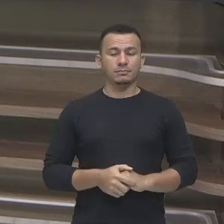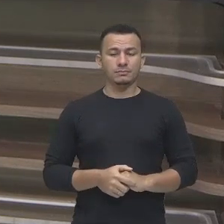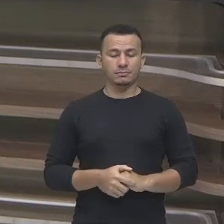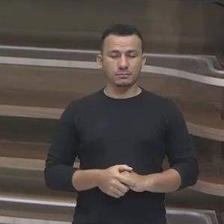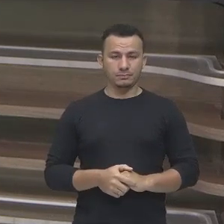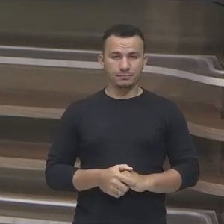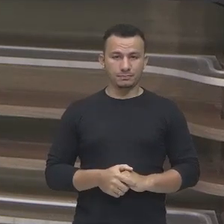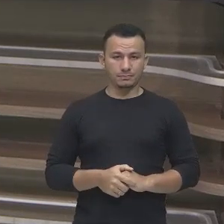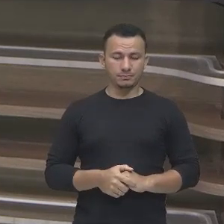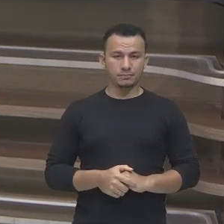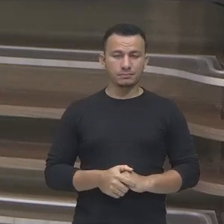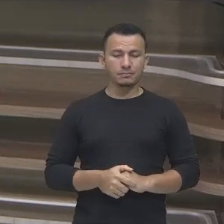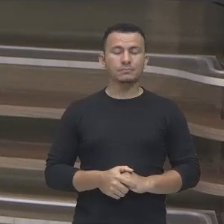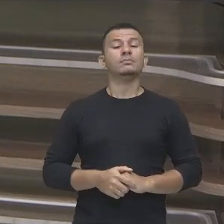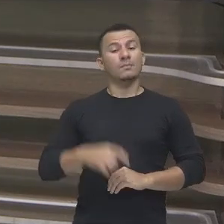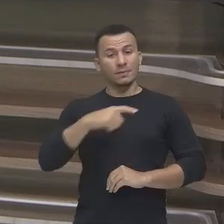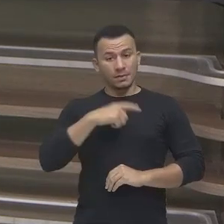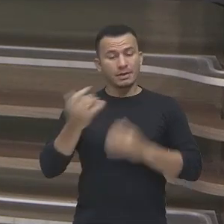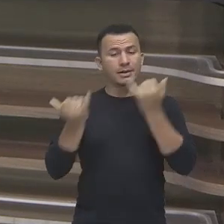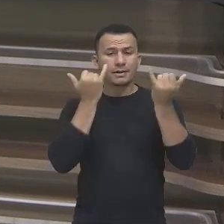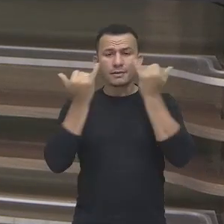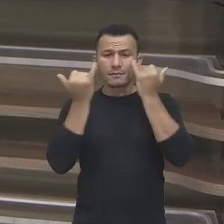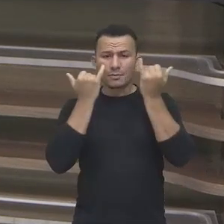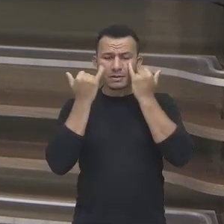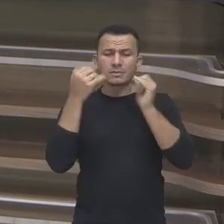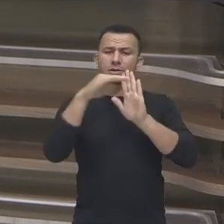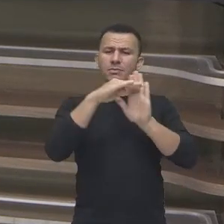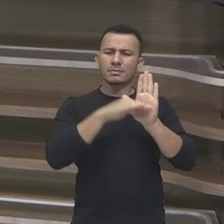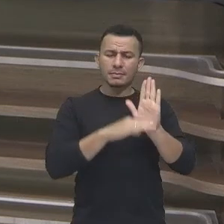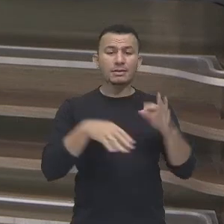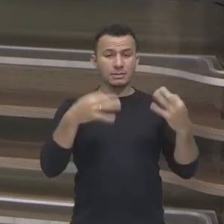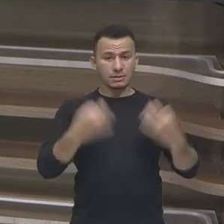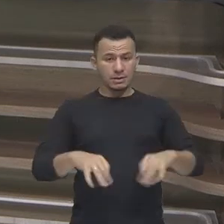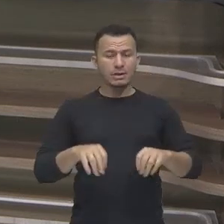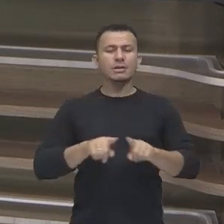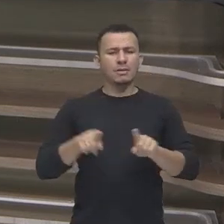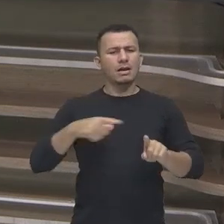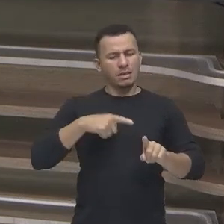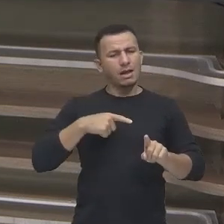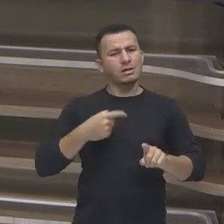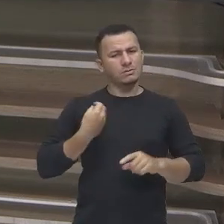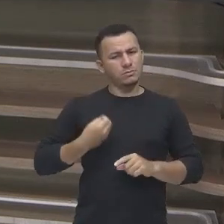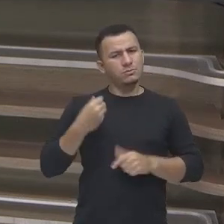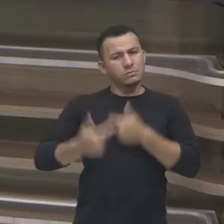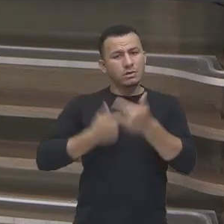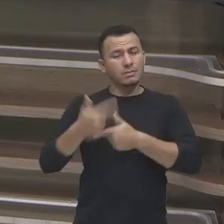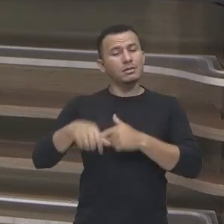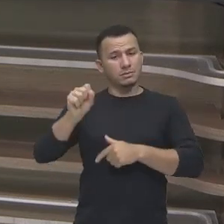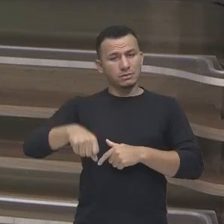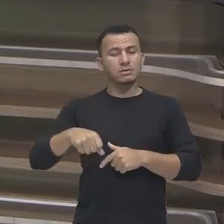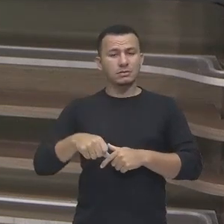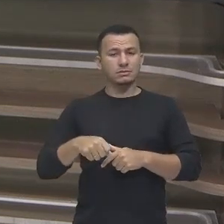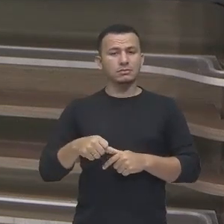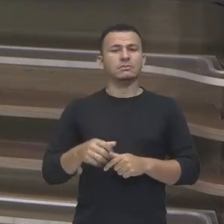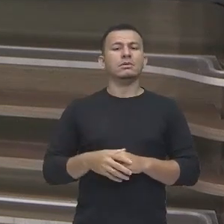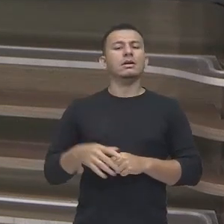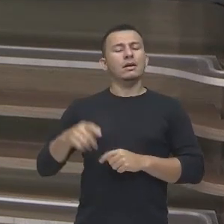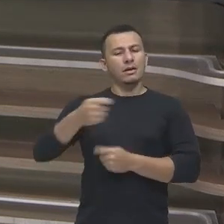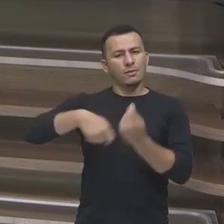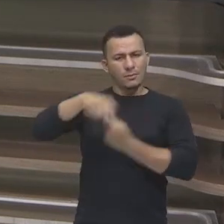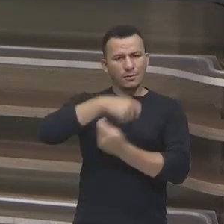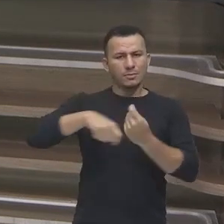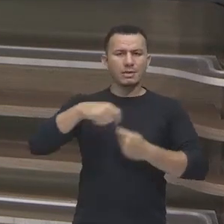E aí, a gente tem ali essas informações corretas, mas essa produção existe, né? Então, como a gente falou, é uma economia que